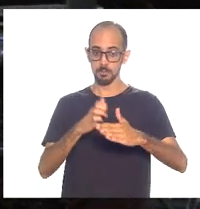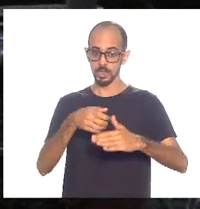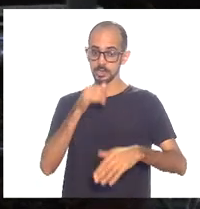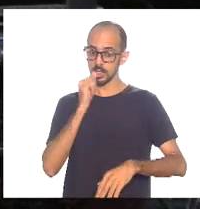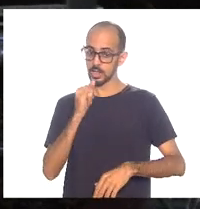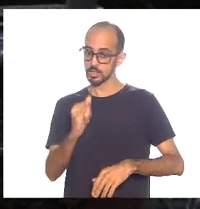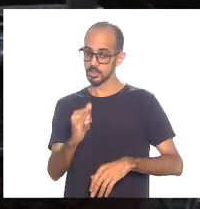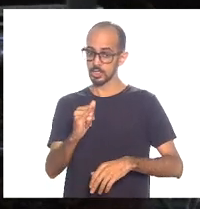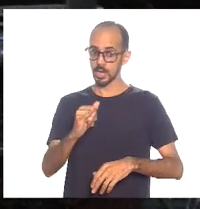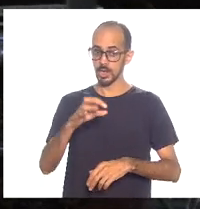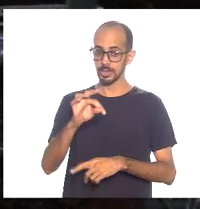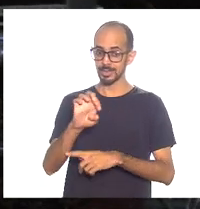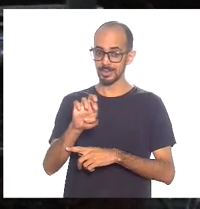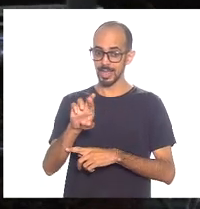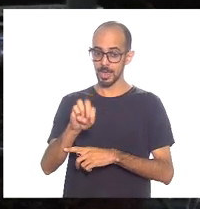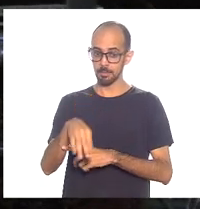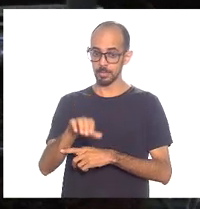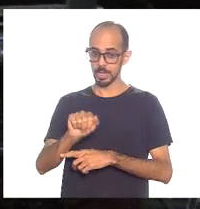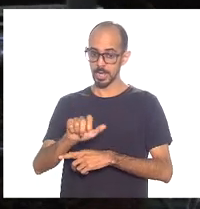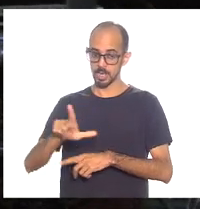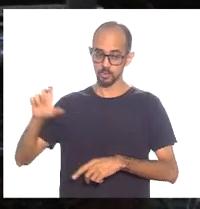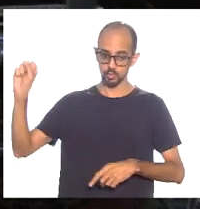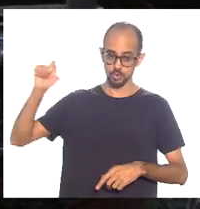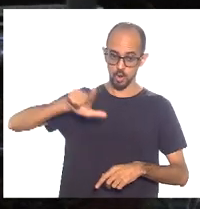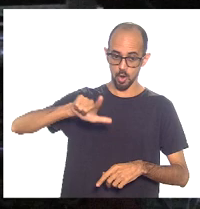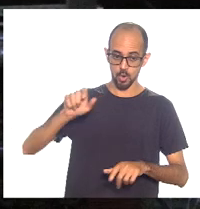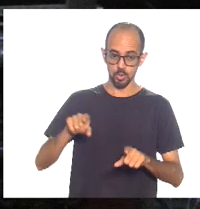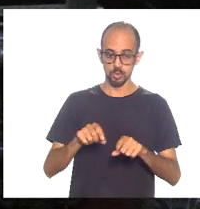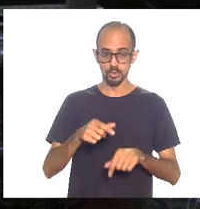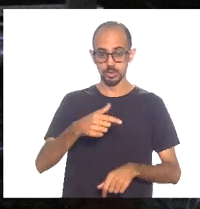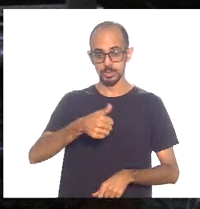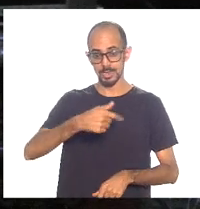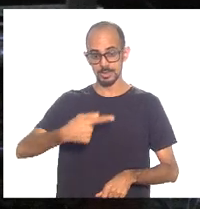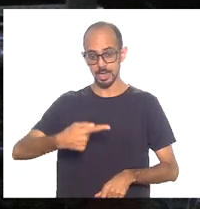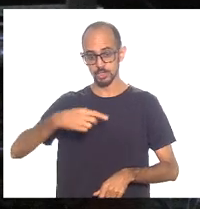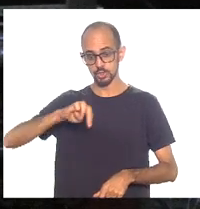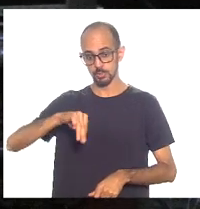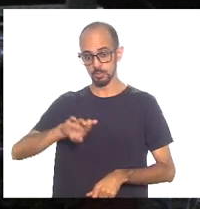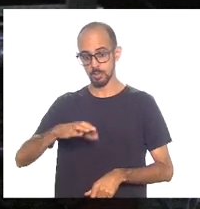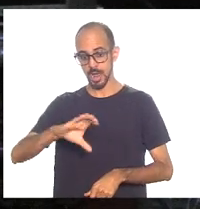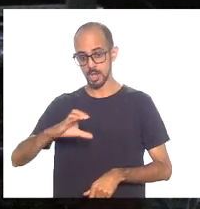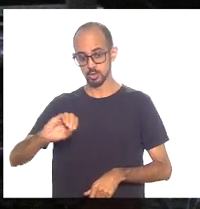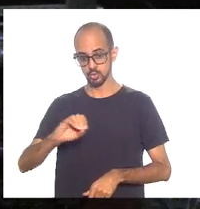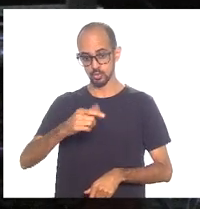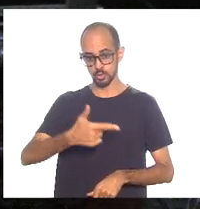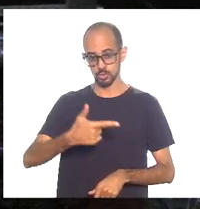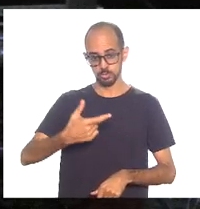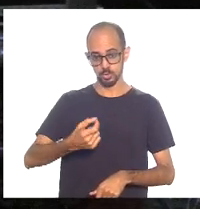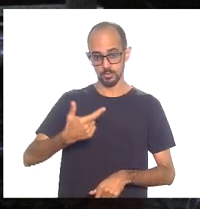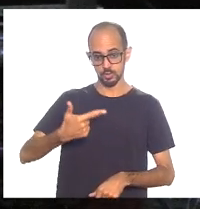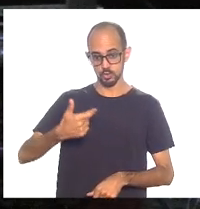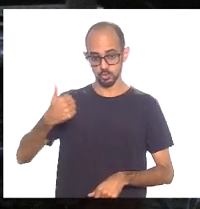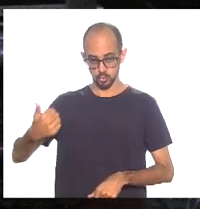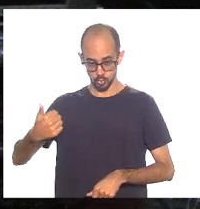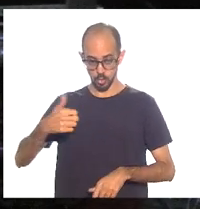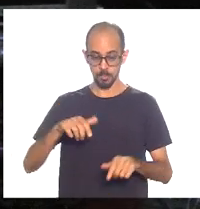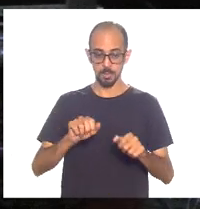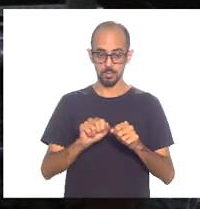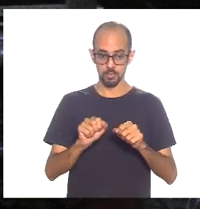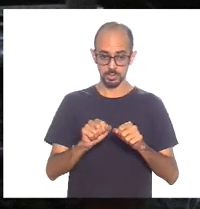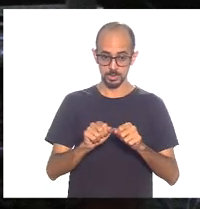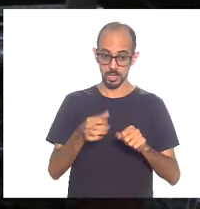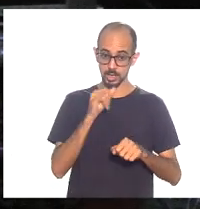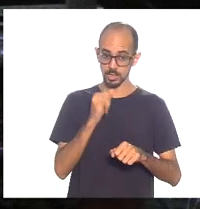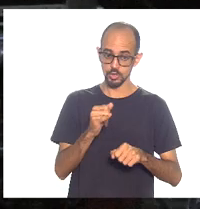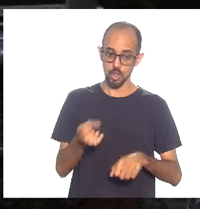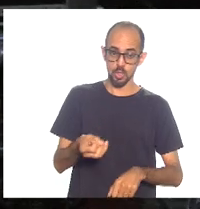da lei 9.214, de 17 de março de 21, que implementarem novos projetos de geração de energia do Estado do Rio de Janeiro a partir